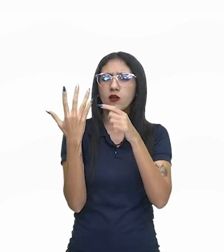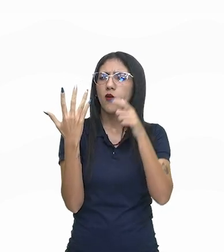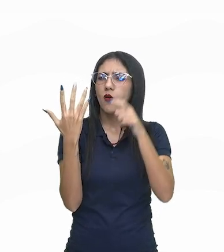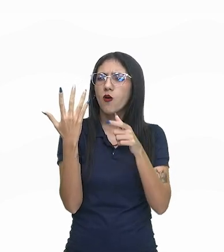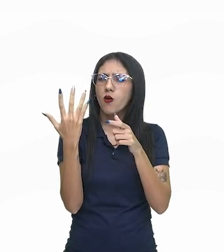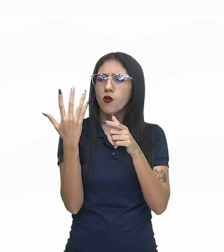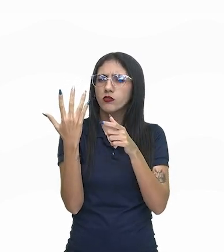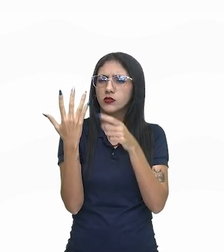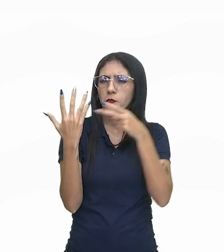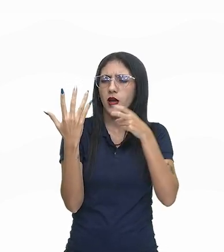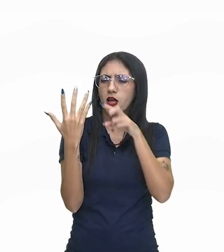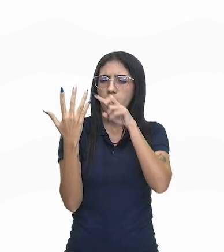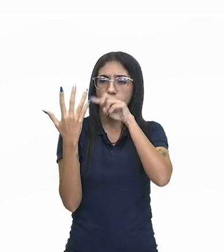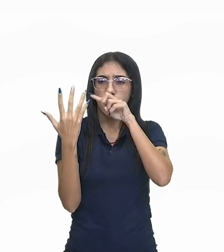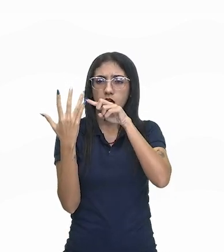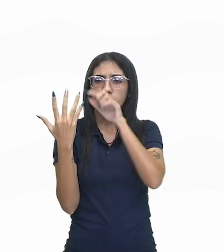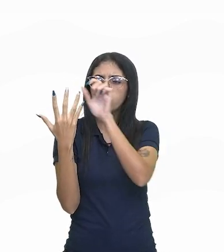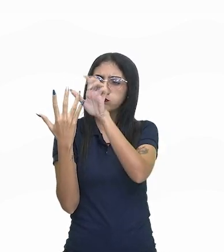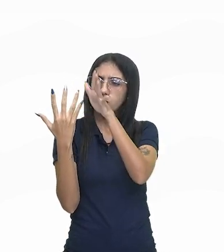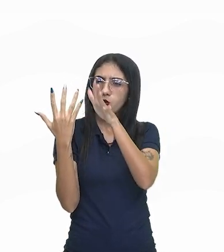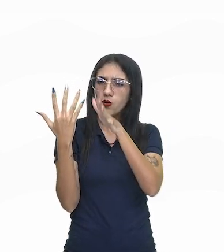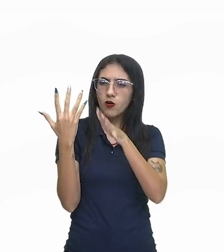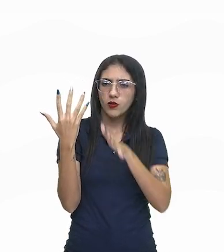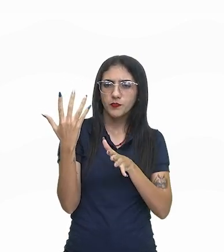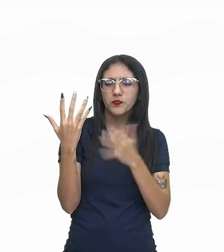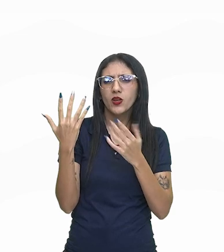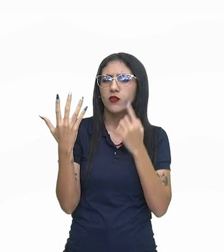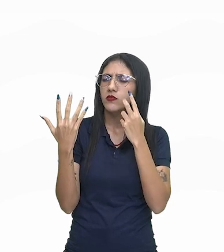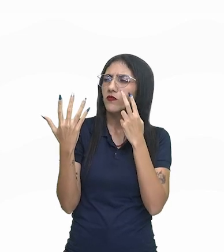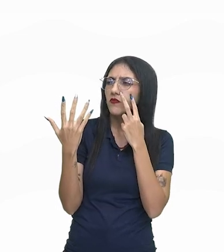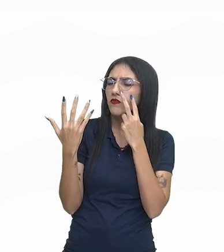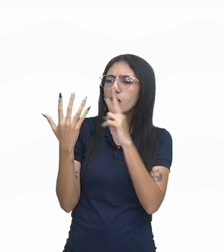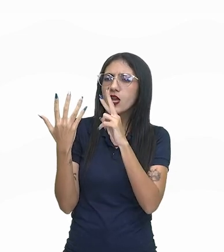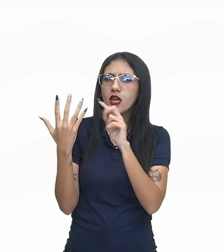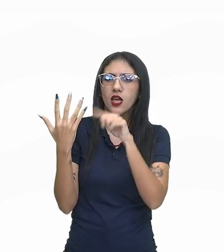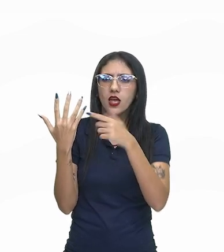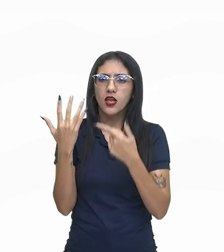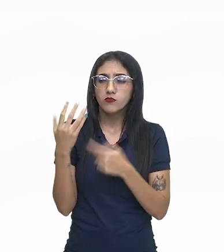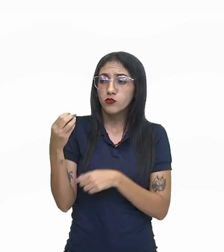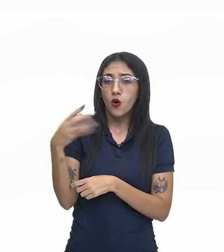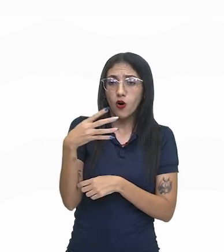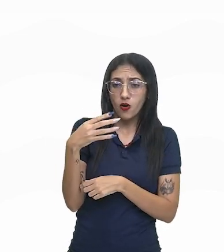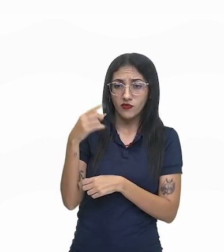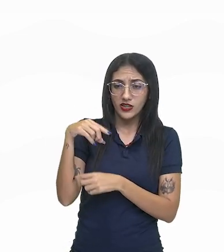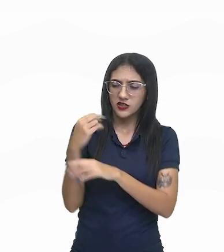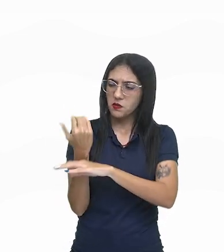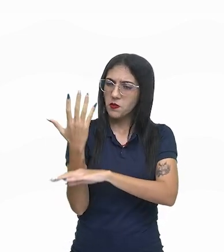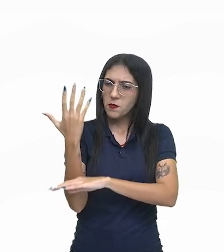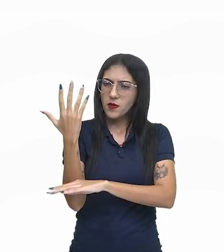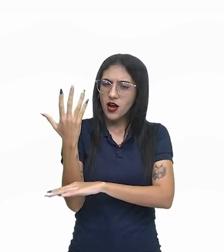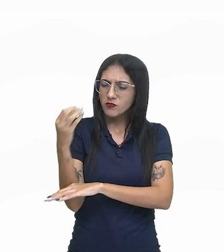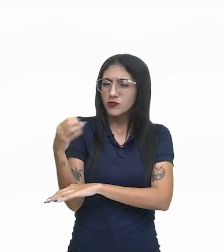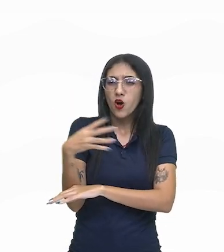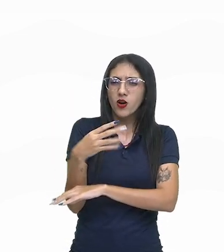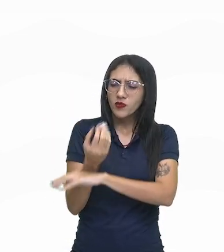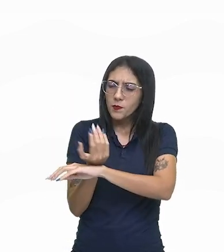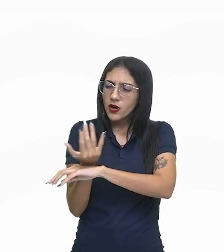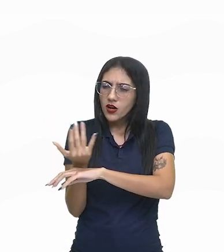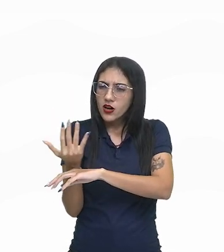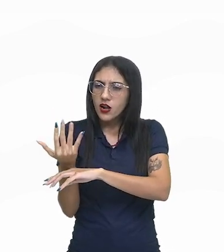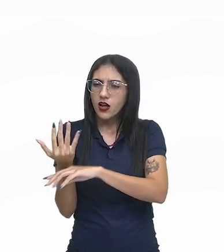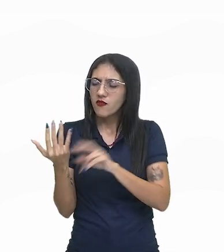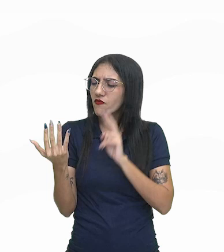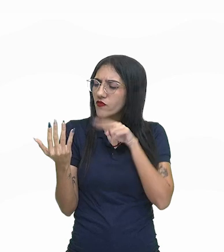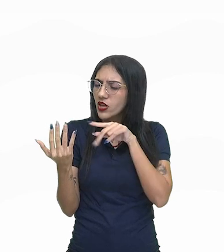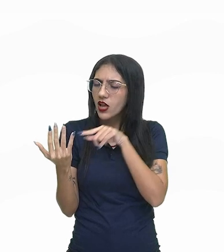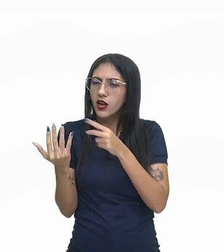a gente fala principalmente, você está diante de uma planta nova, né, uma mudinha, por exemplo, ela é toda